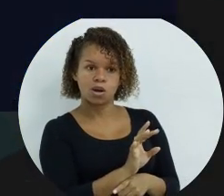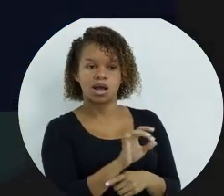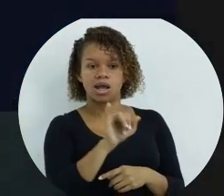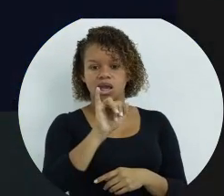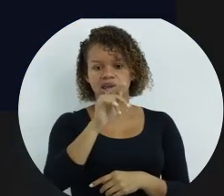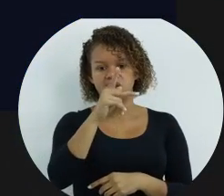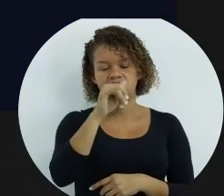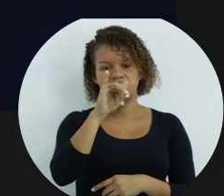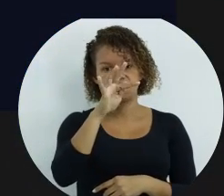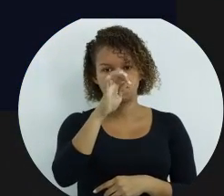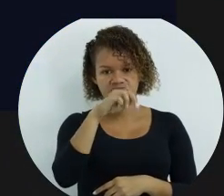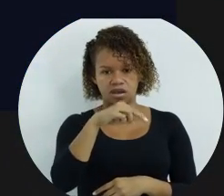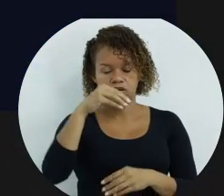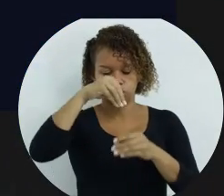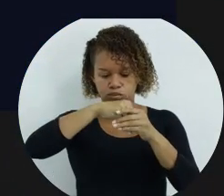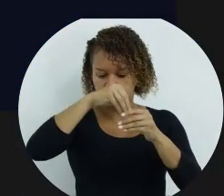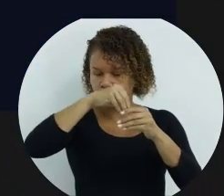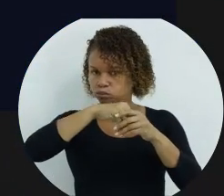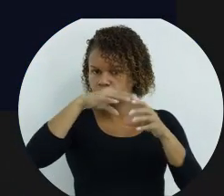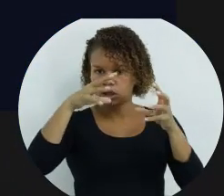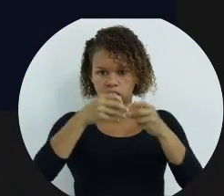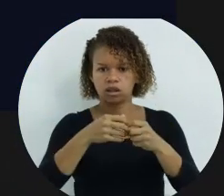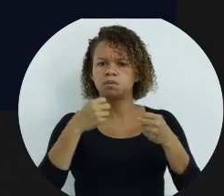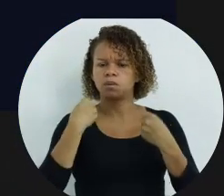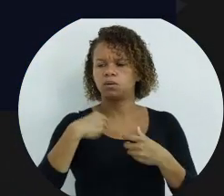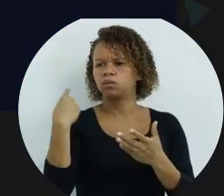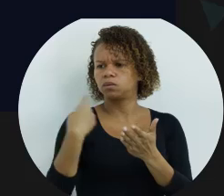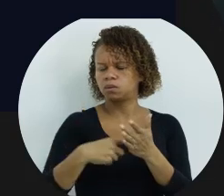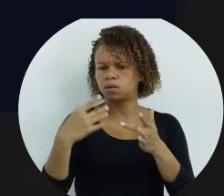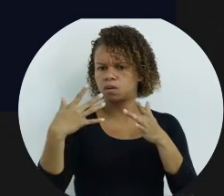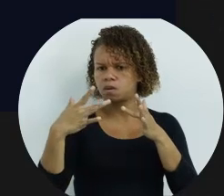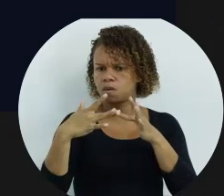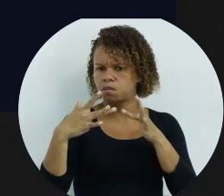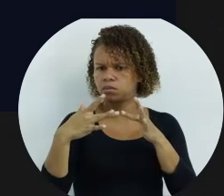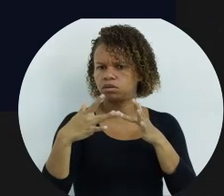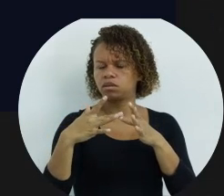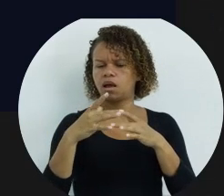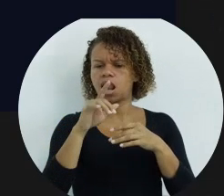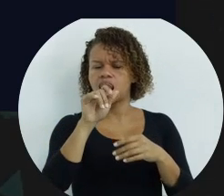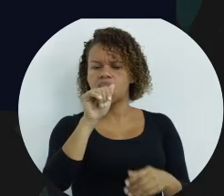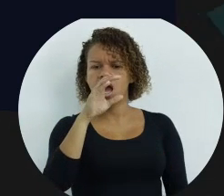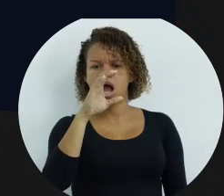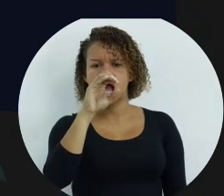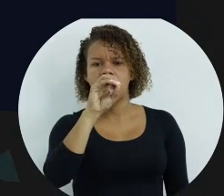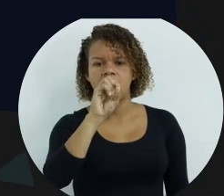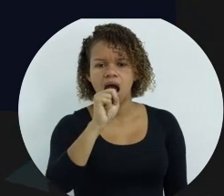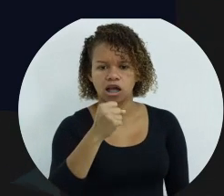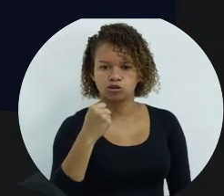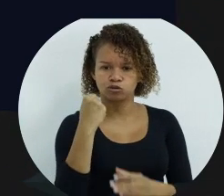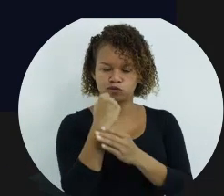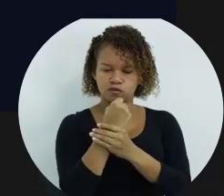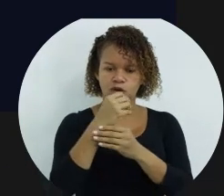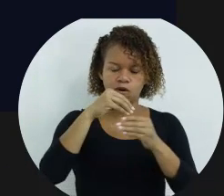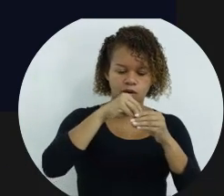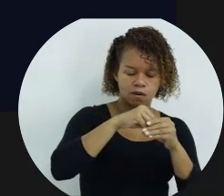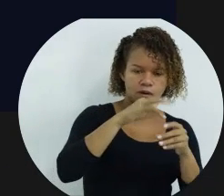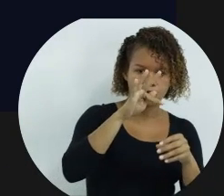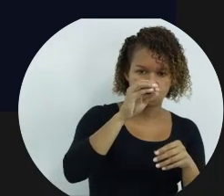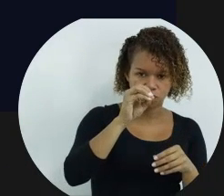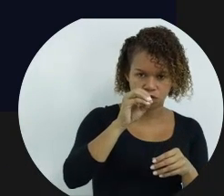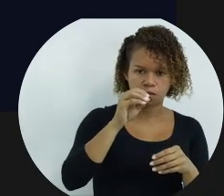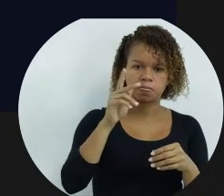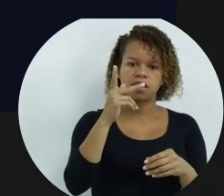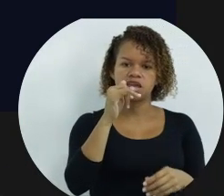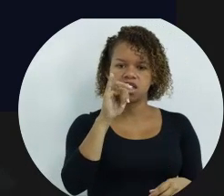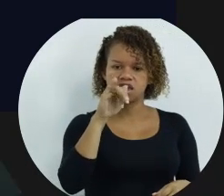comando if dentro dele. Então a gente pode sim combinar. A gente pode colocar laços laço for dentro de laço for,